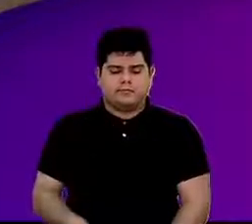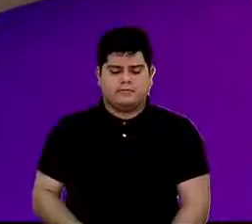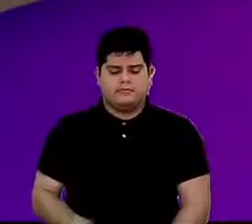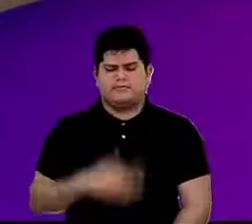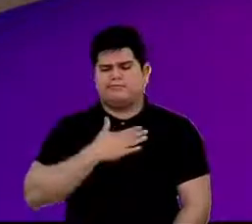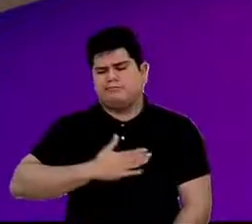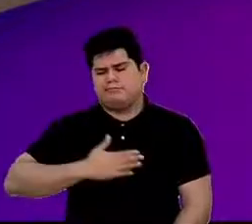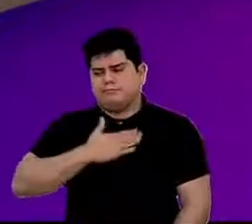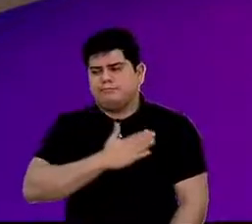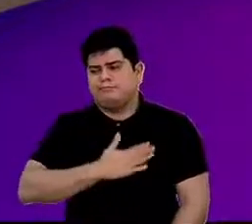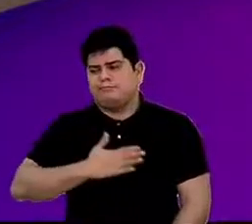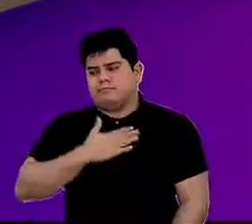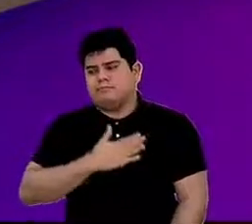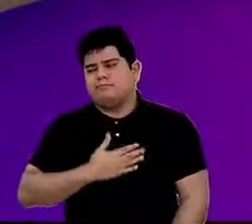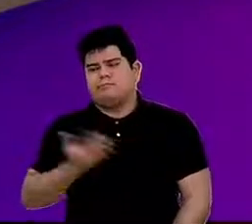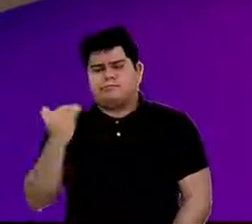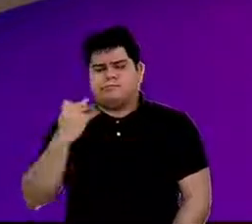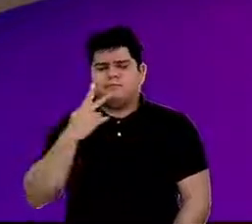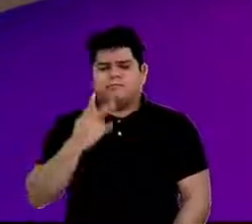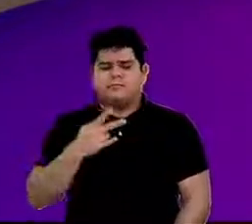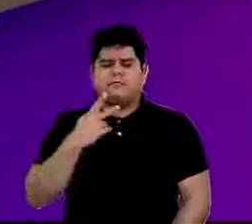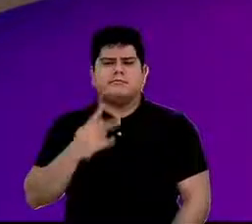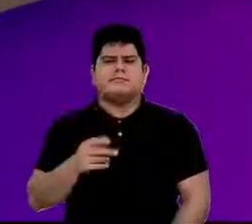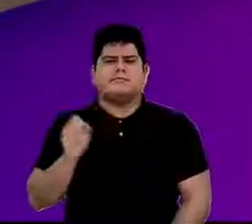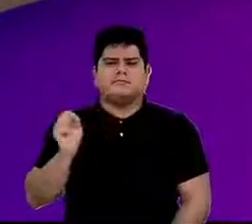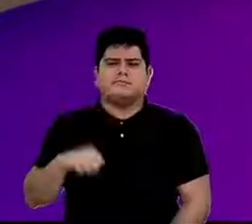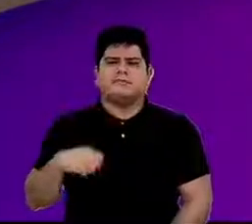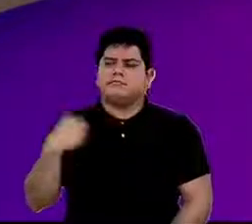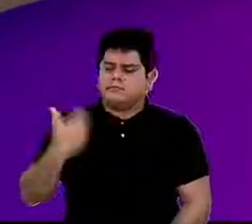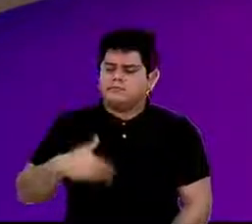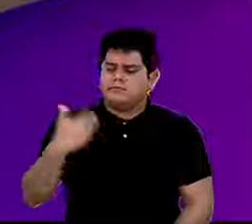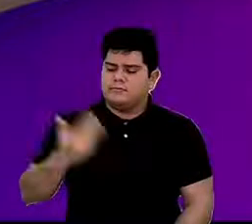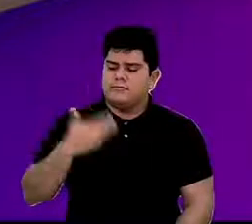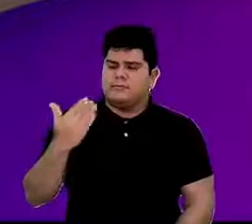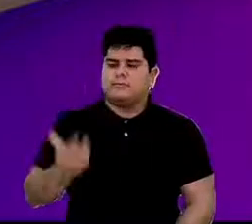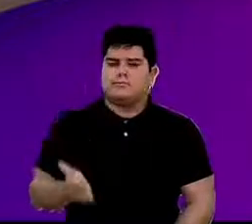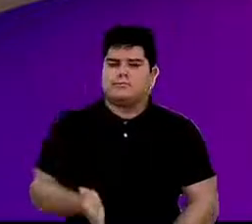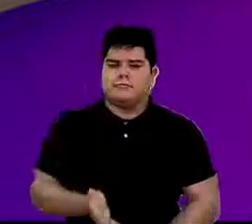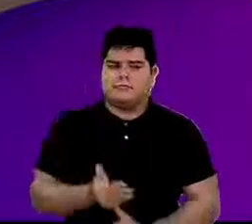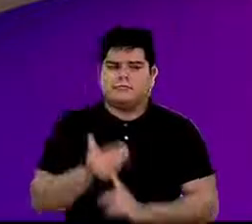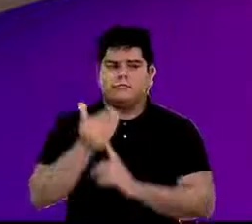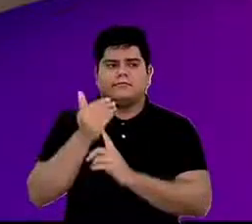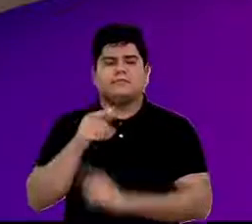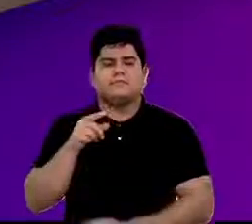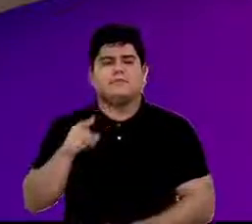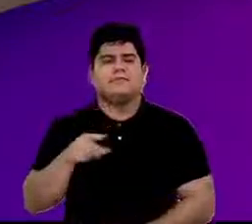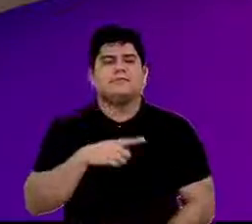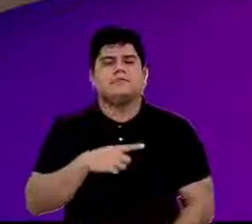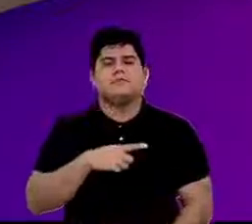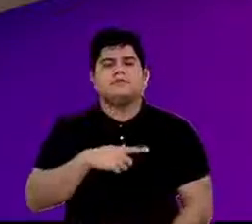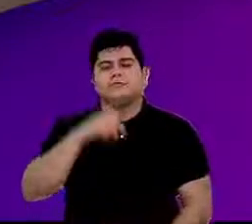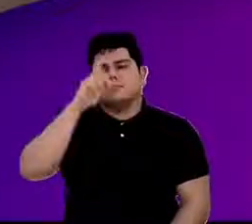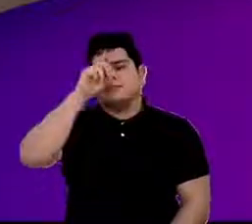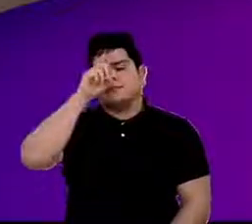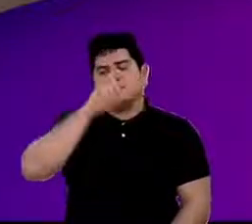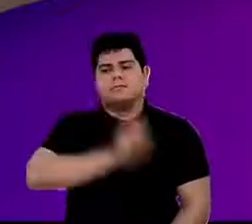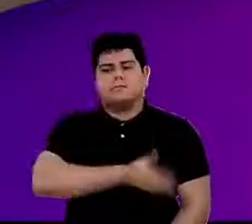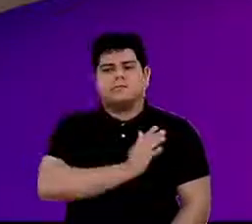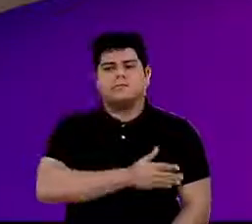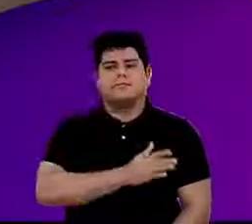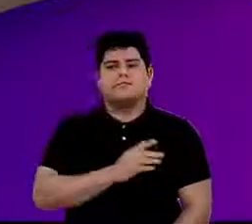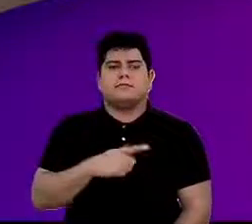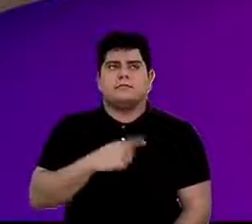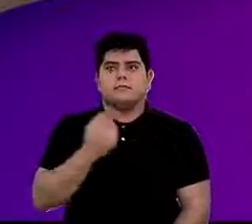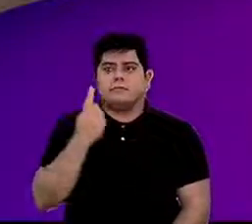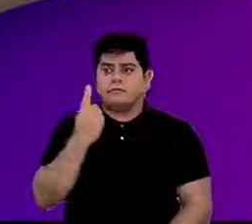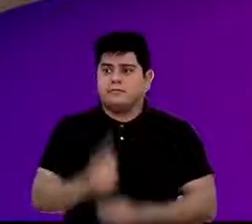muito, tenho falado bastante, sobre esses avanços tecnológicos aqui no Hospital Procardíaco. A gente acabou de completar